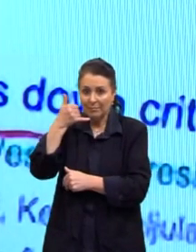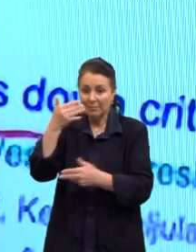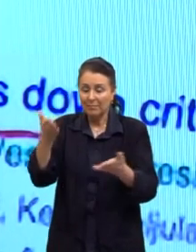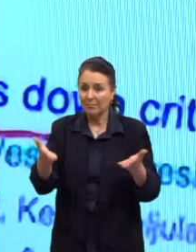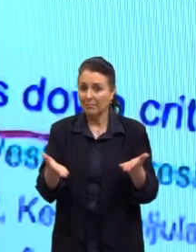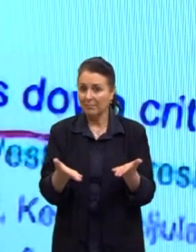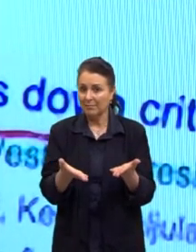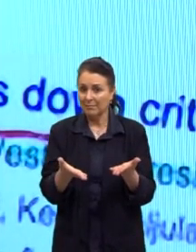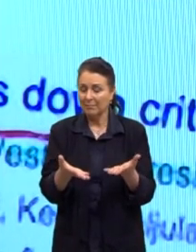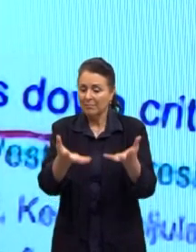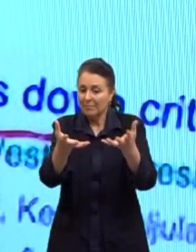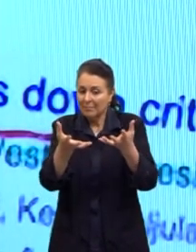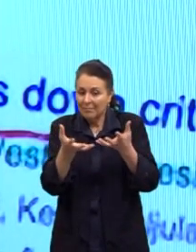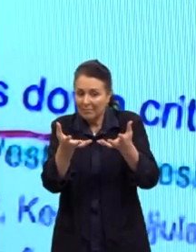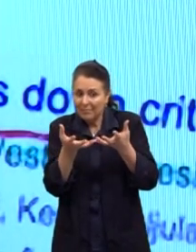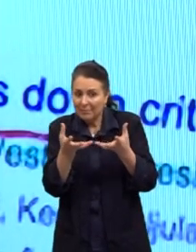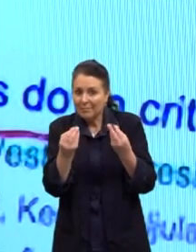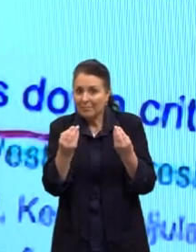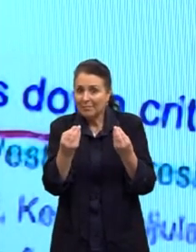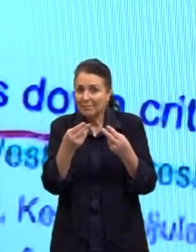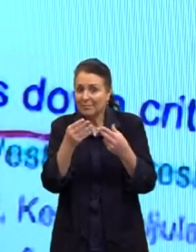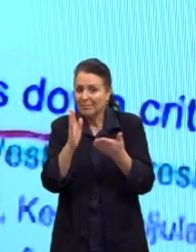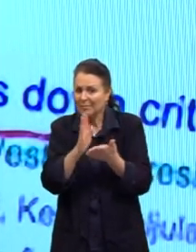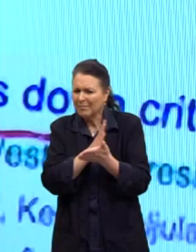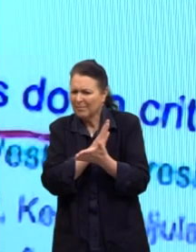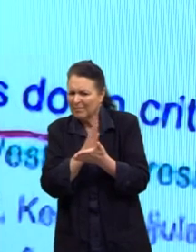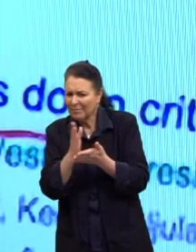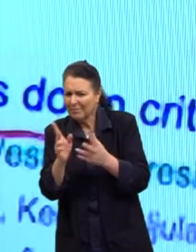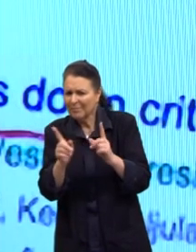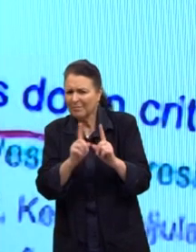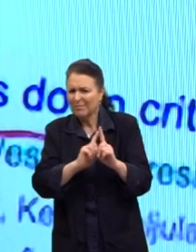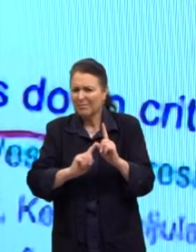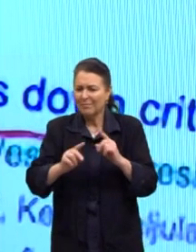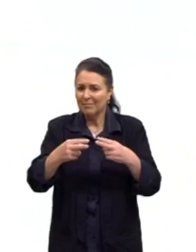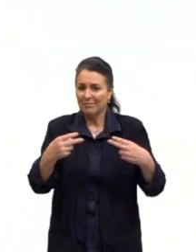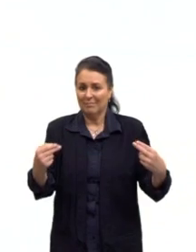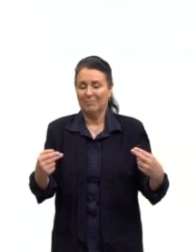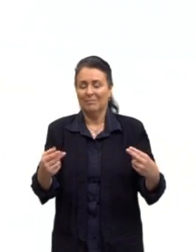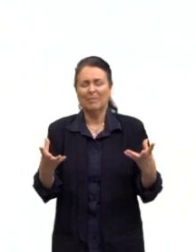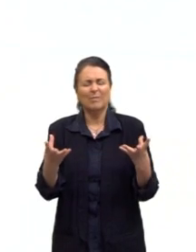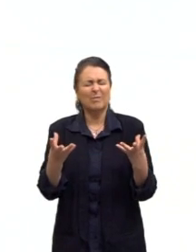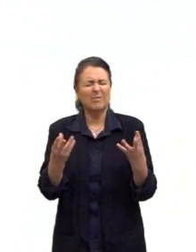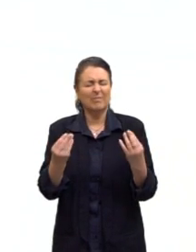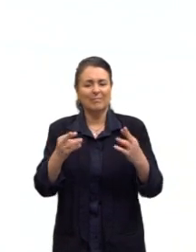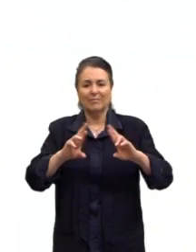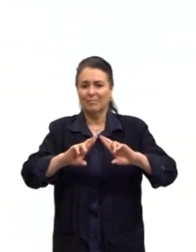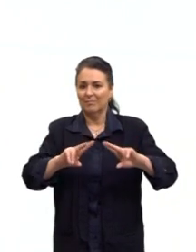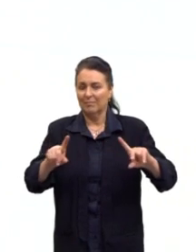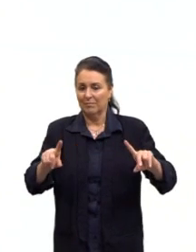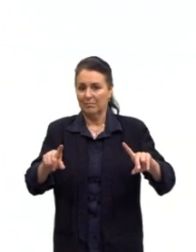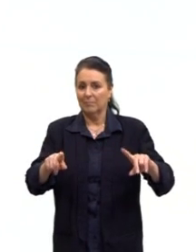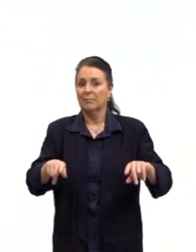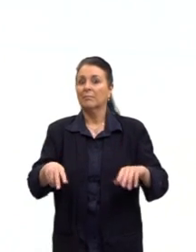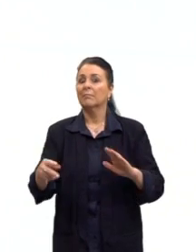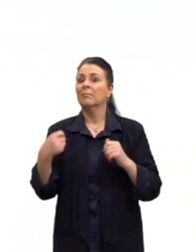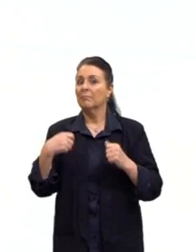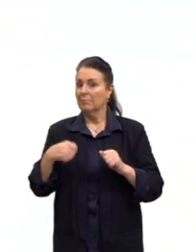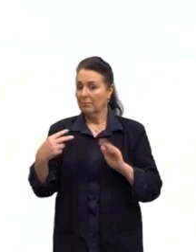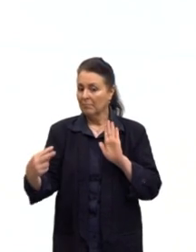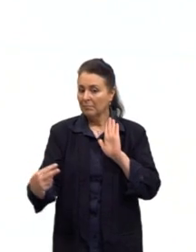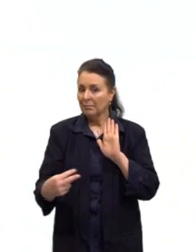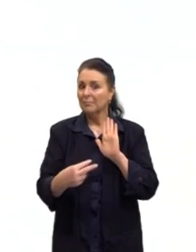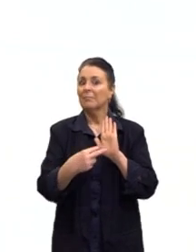eu desejo alguma coisa né completamente diferente por isso que a gente tem que tomar se atentar muito